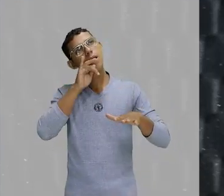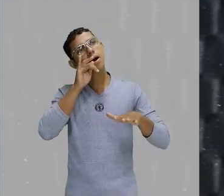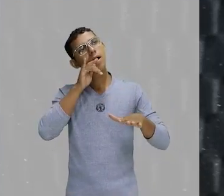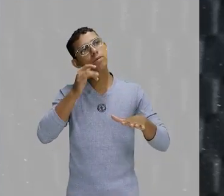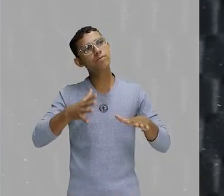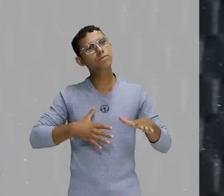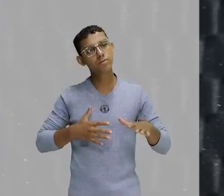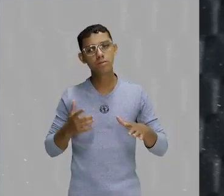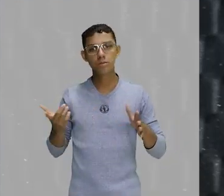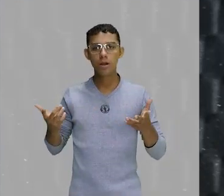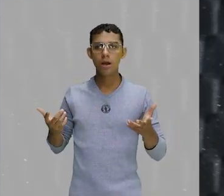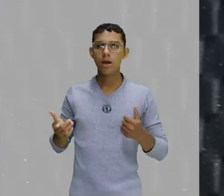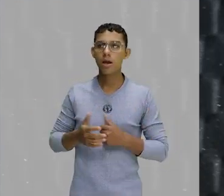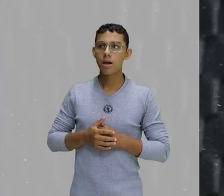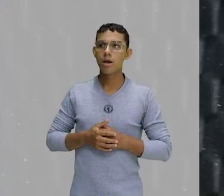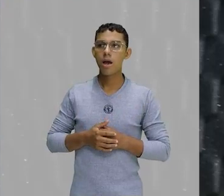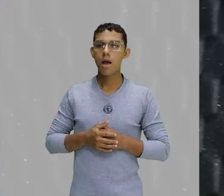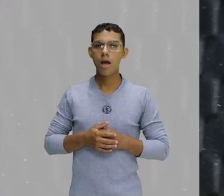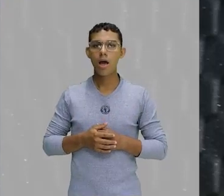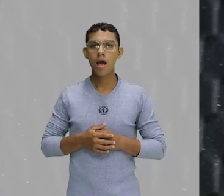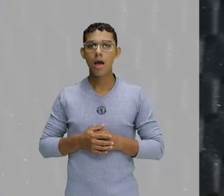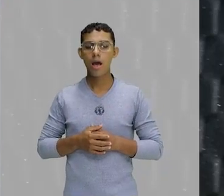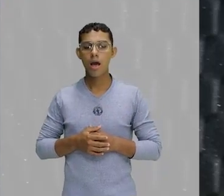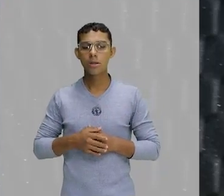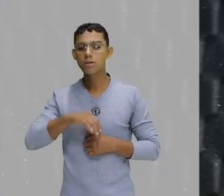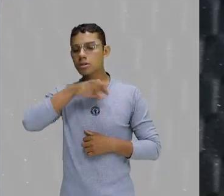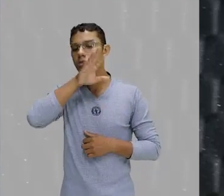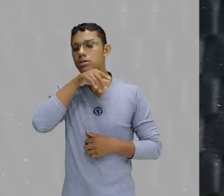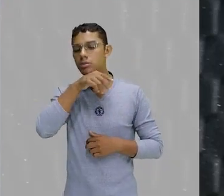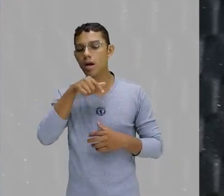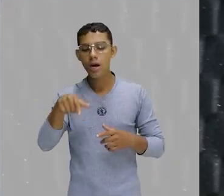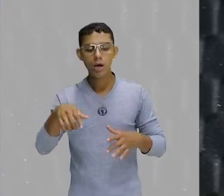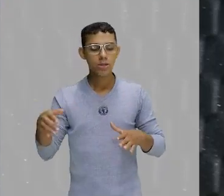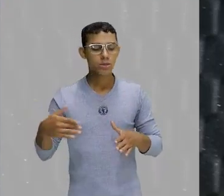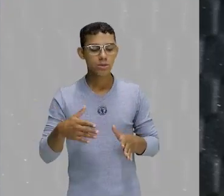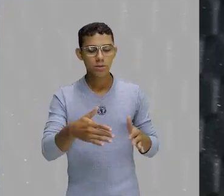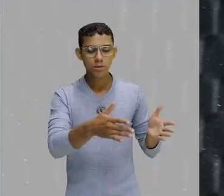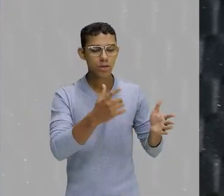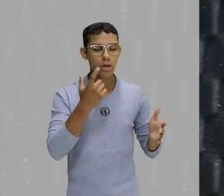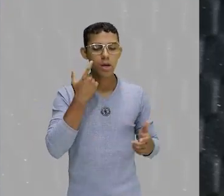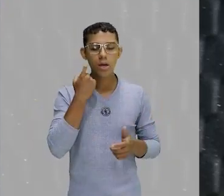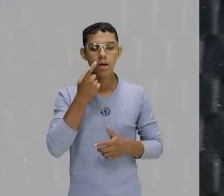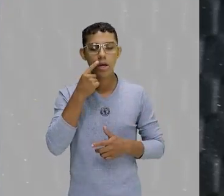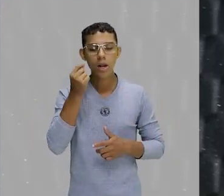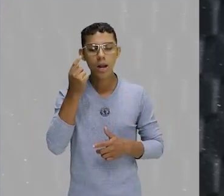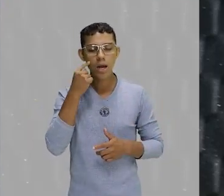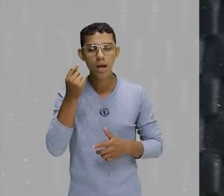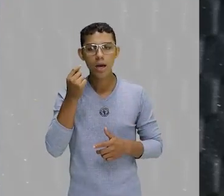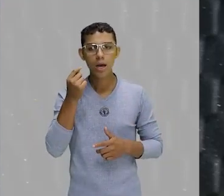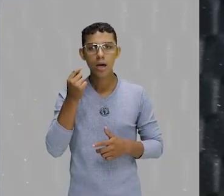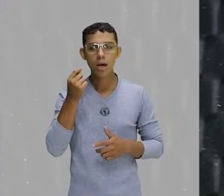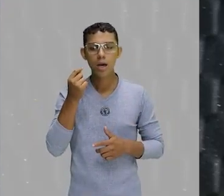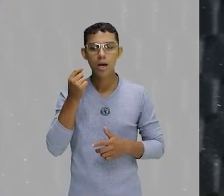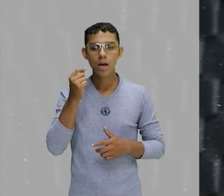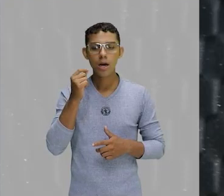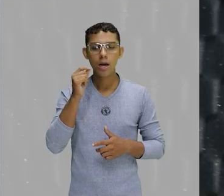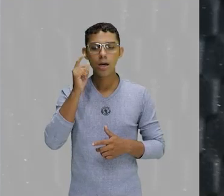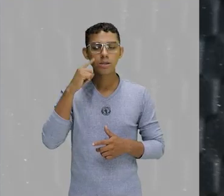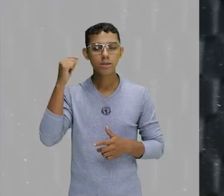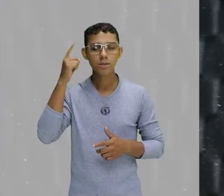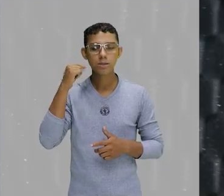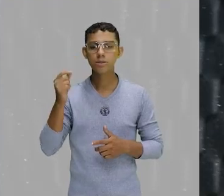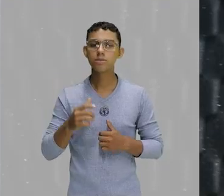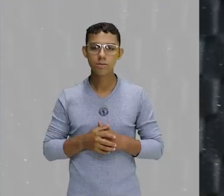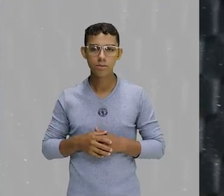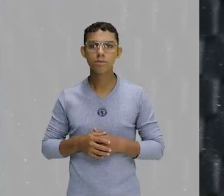moradores de graça na nossa casa, indesejados, que comem a nossa comida, bagunçam tudo e não limpam nada, né? E nem pagam aluguel. Os